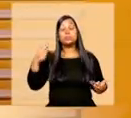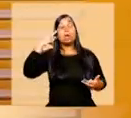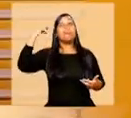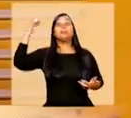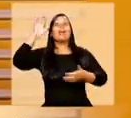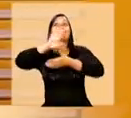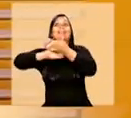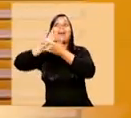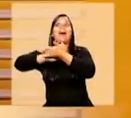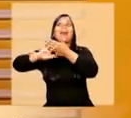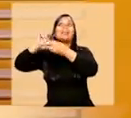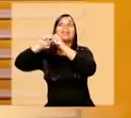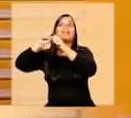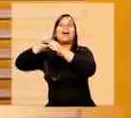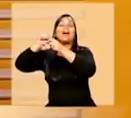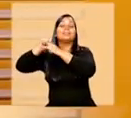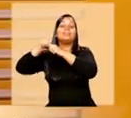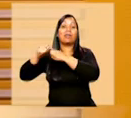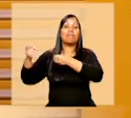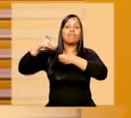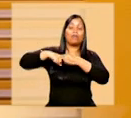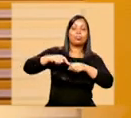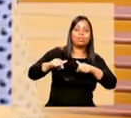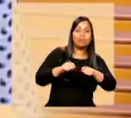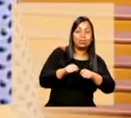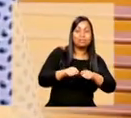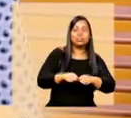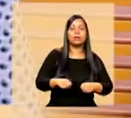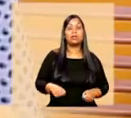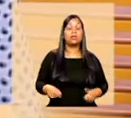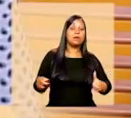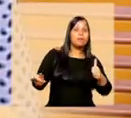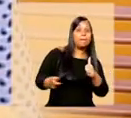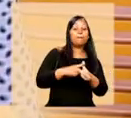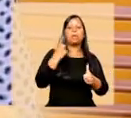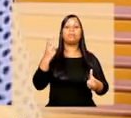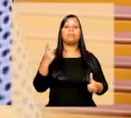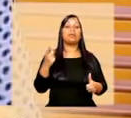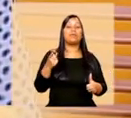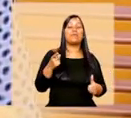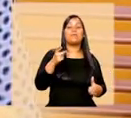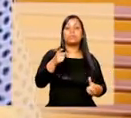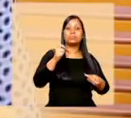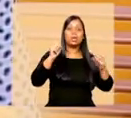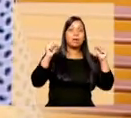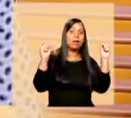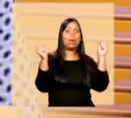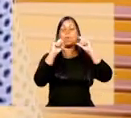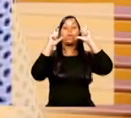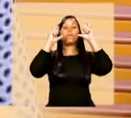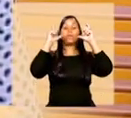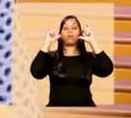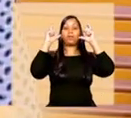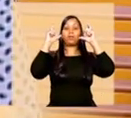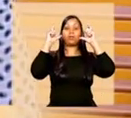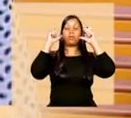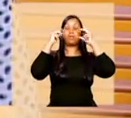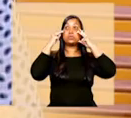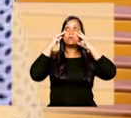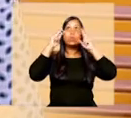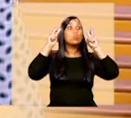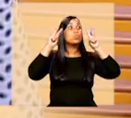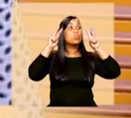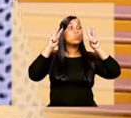coisas que você não imaginava que voltaria a fazer? Primeiro é que quando você acorda,